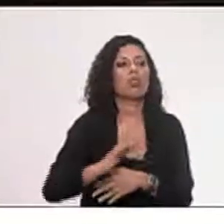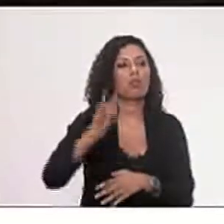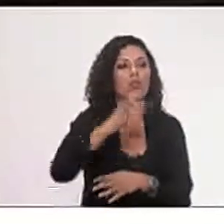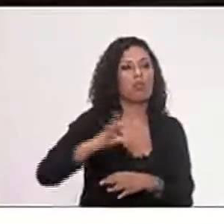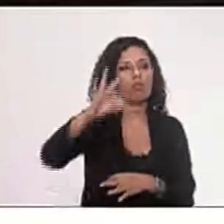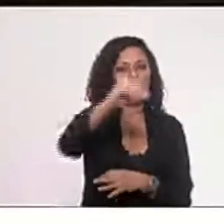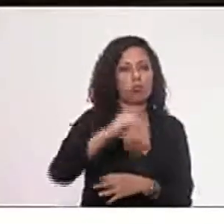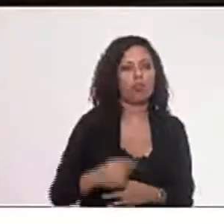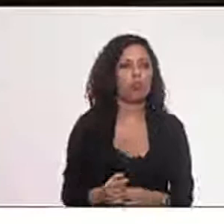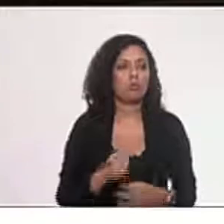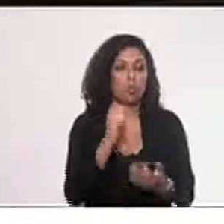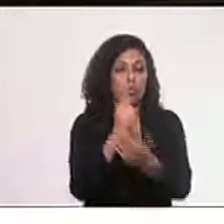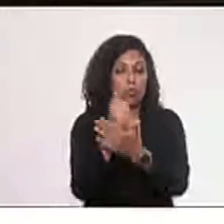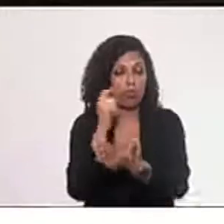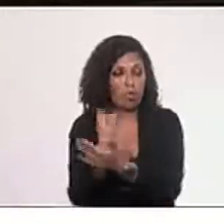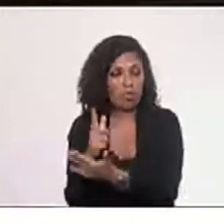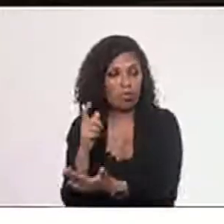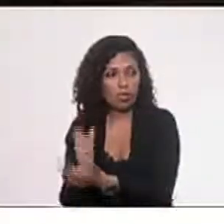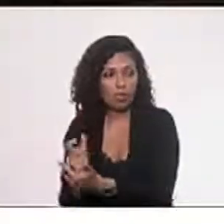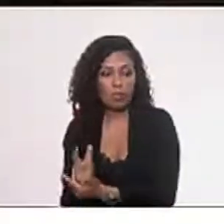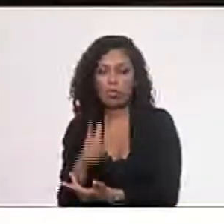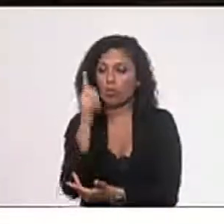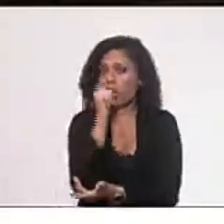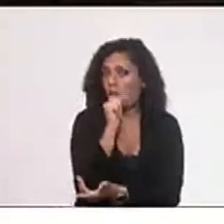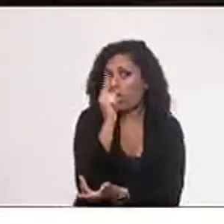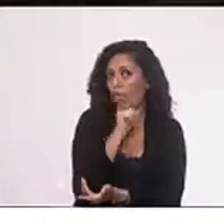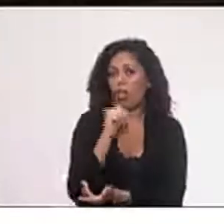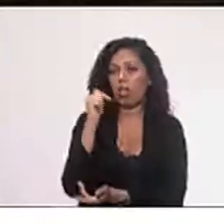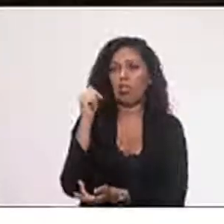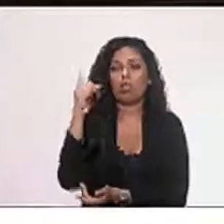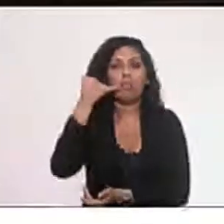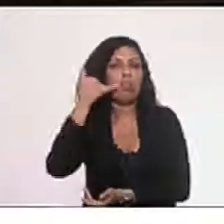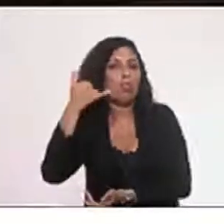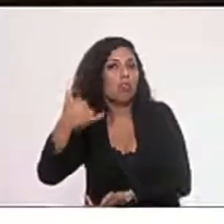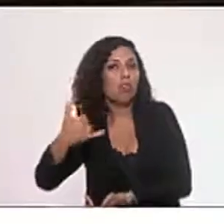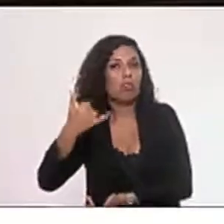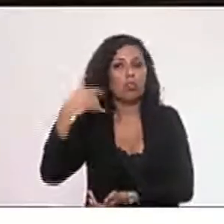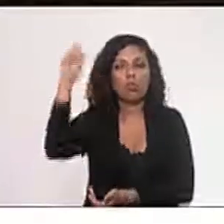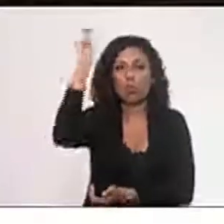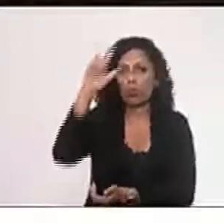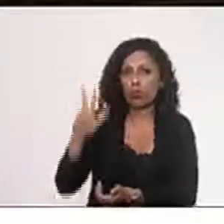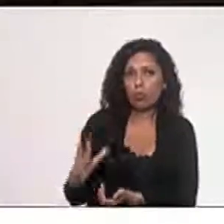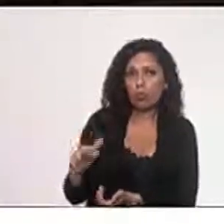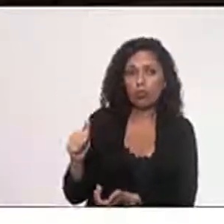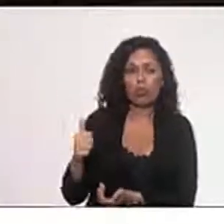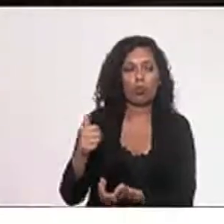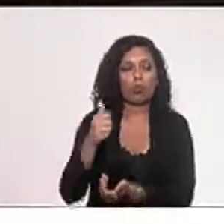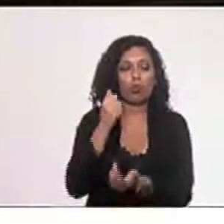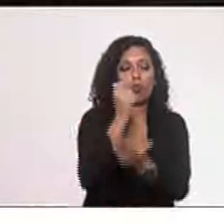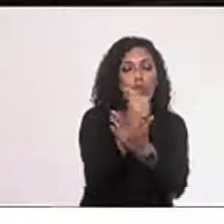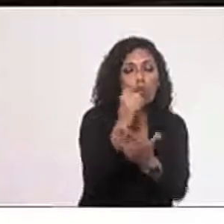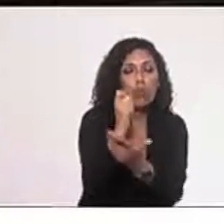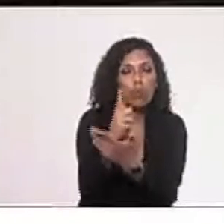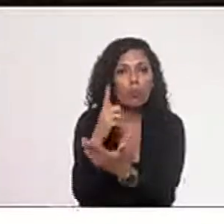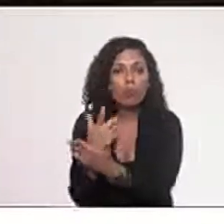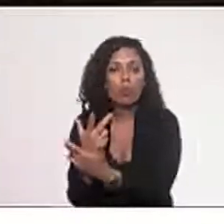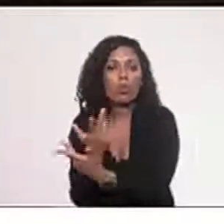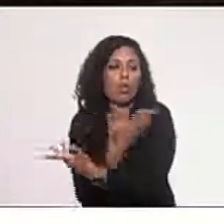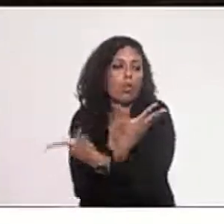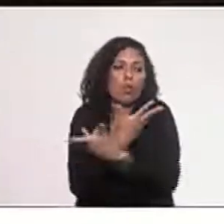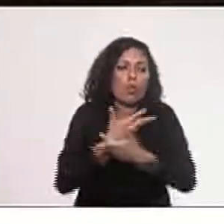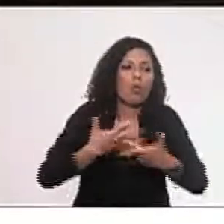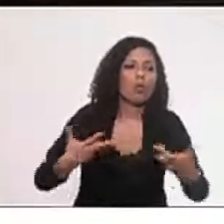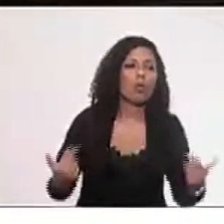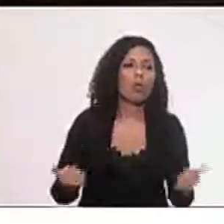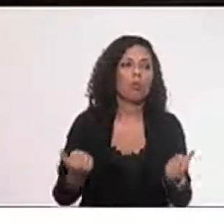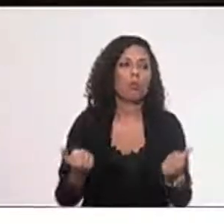despesas de respeito a pagamento de água e de telefone de luz compra de alimentos de gêneros para